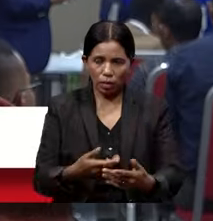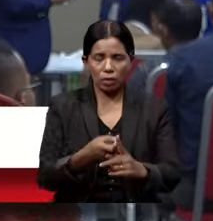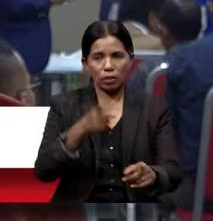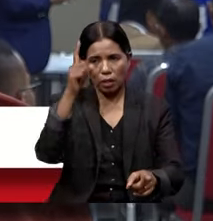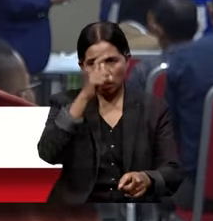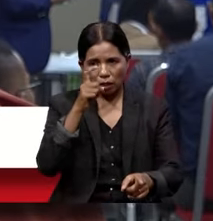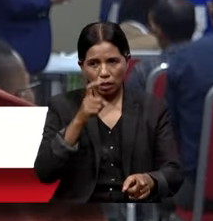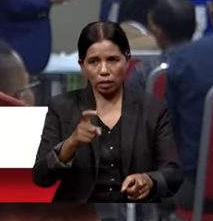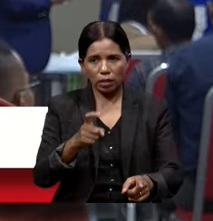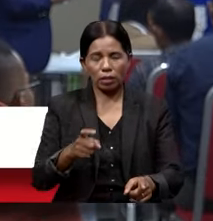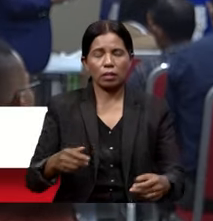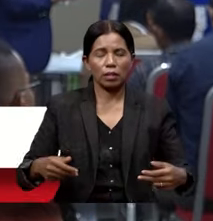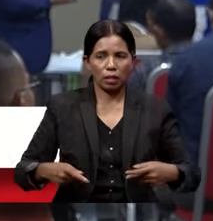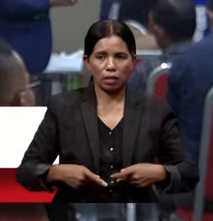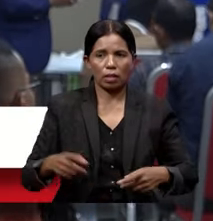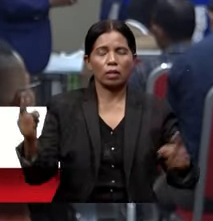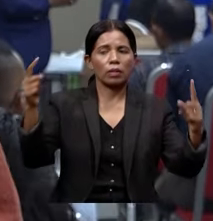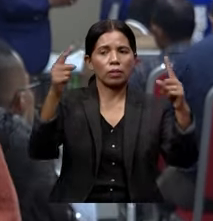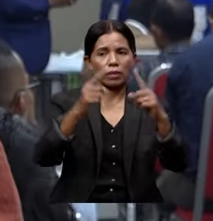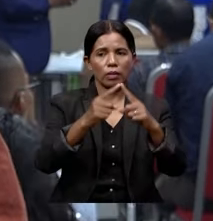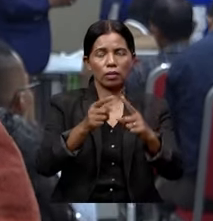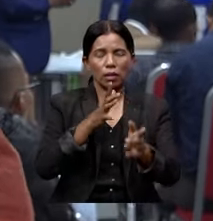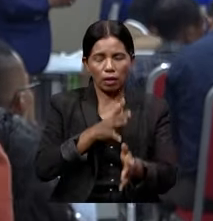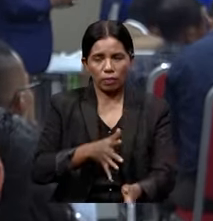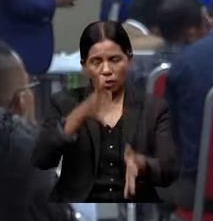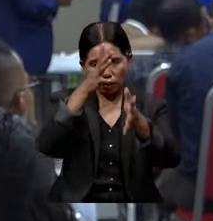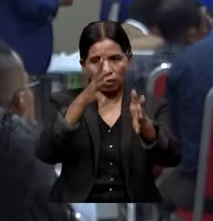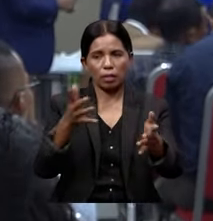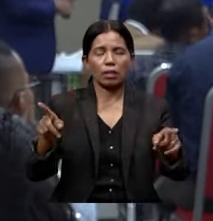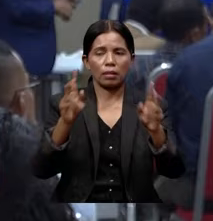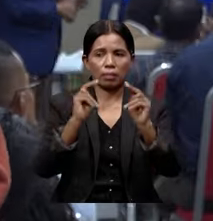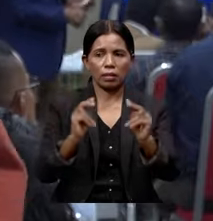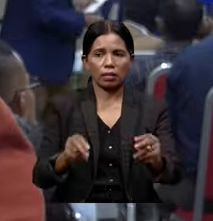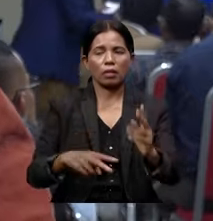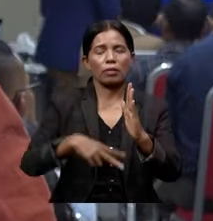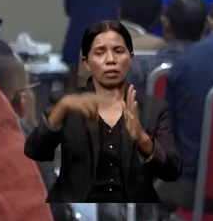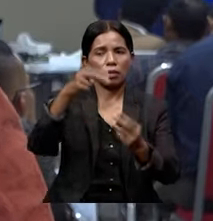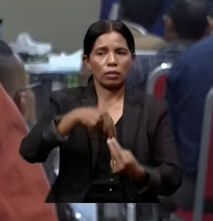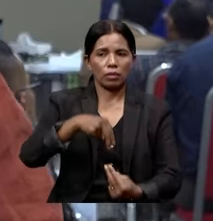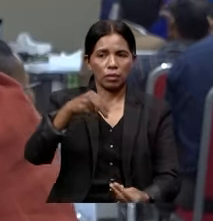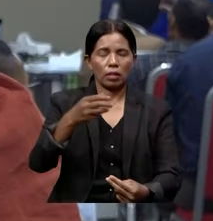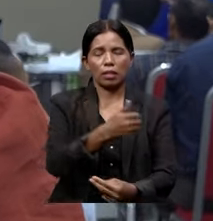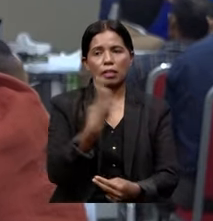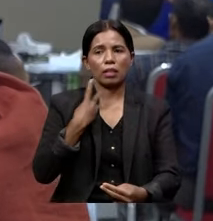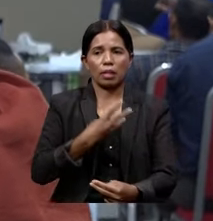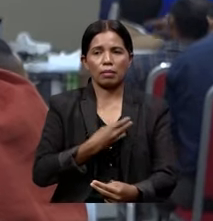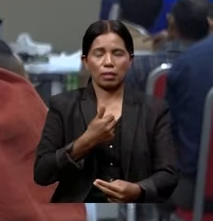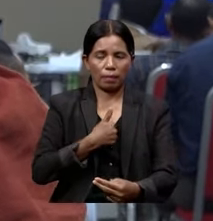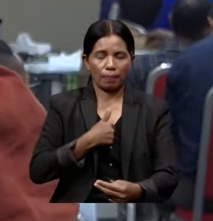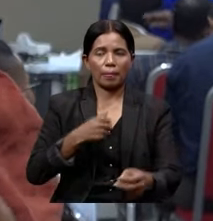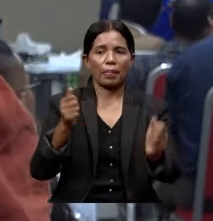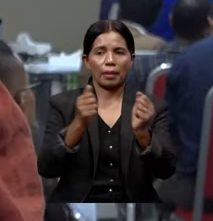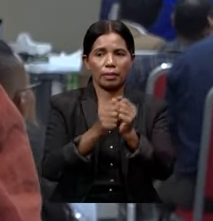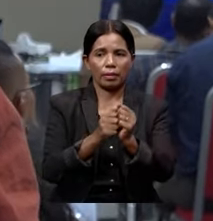idade e a cabularan to falinia ferica tuas e da ne precisa valor nutrição e dire baitani isting. O não é